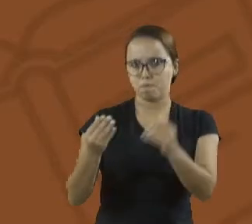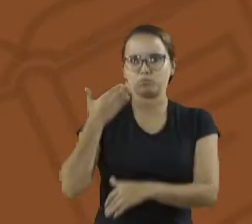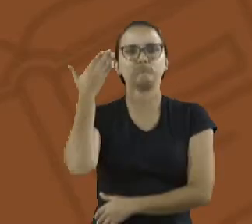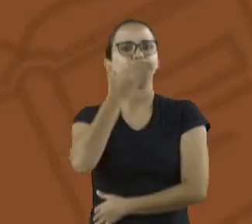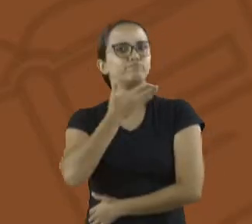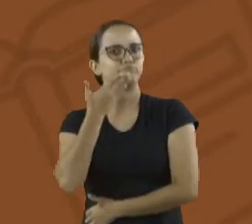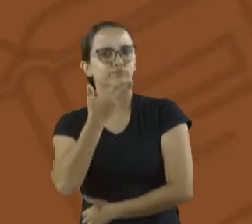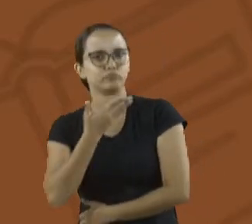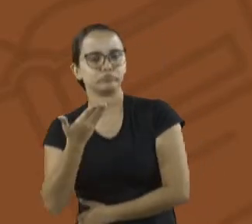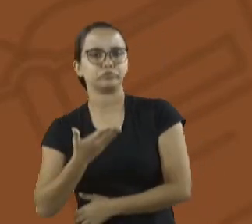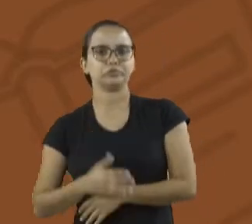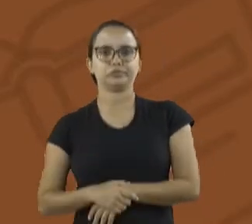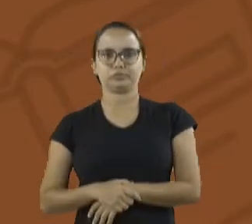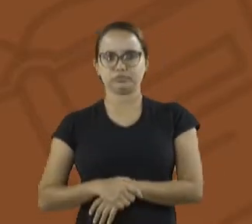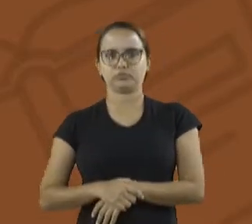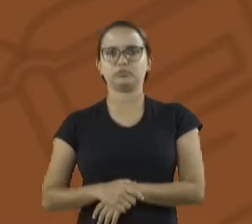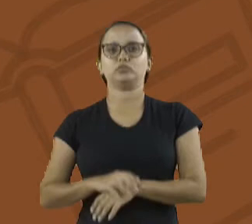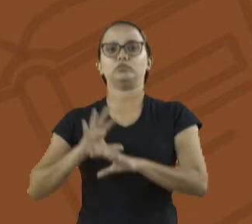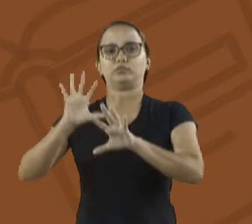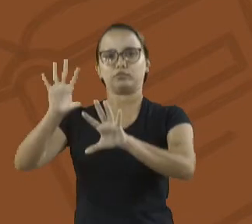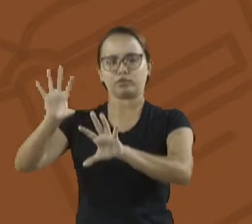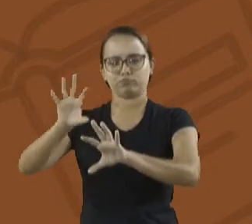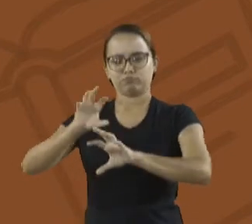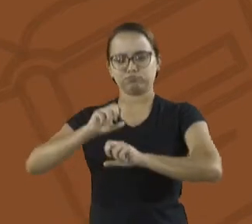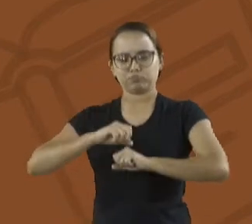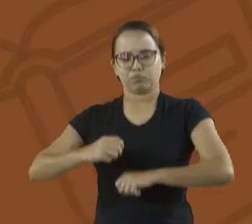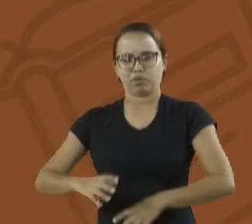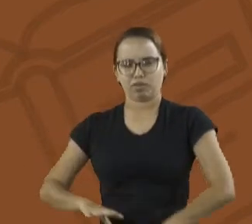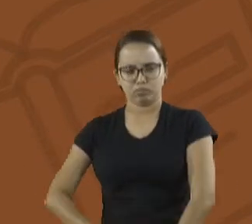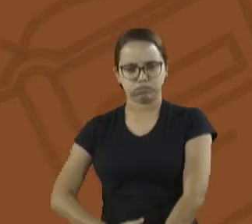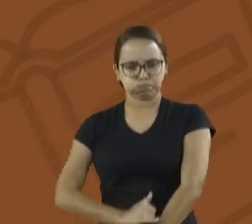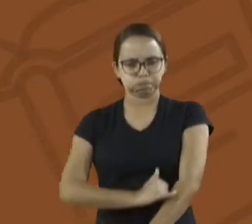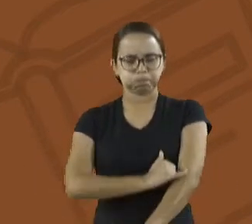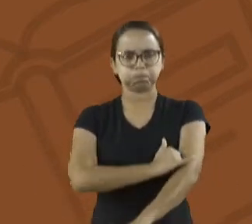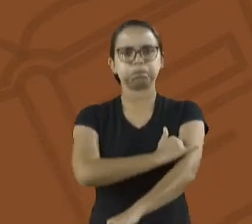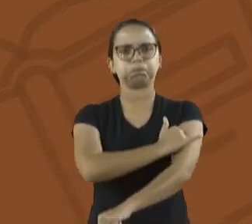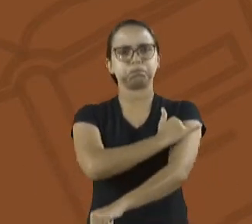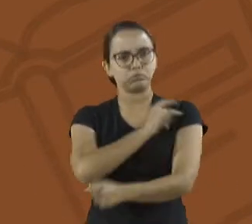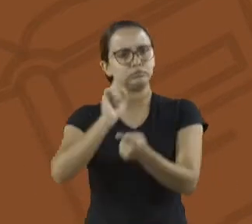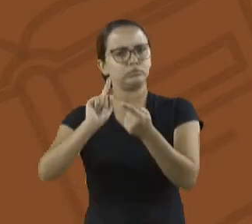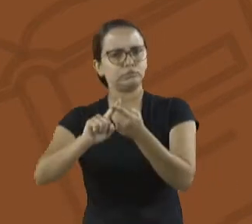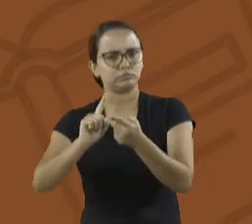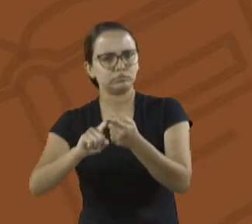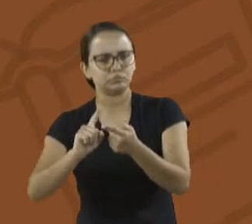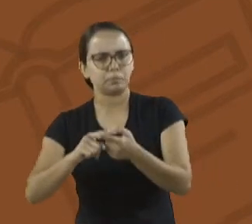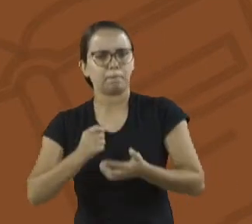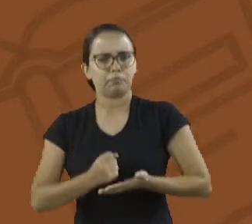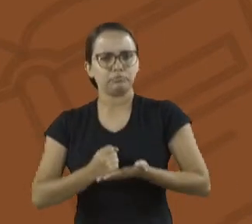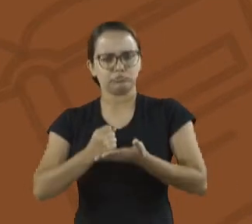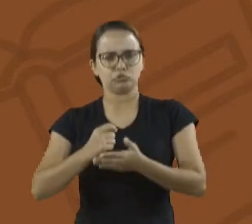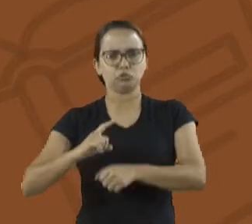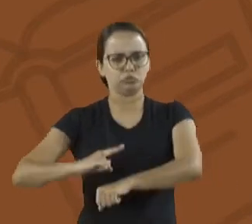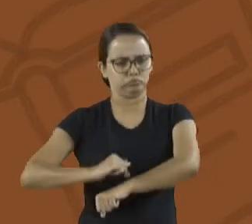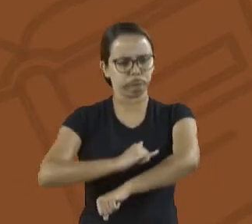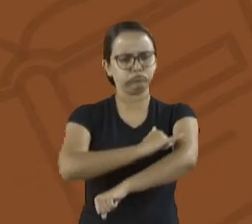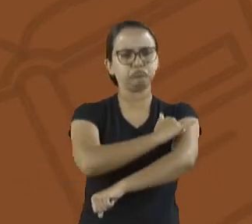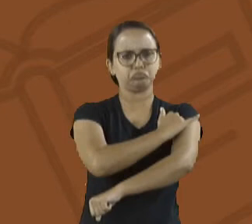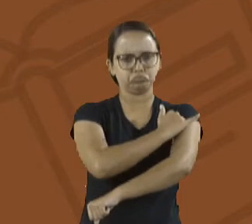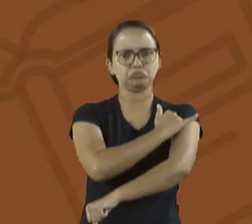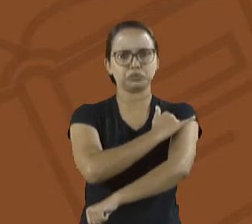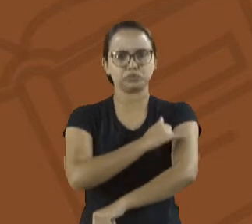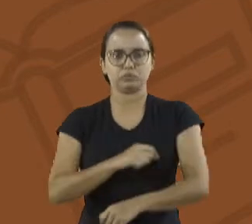açúcares. Isso traz inclusive sobrepeso e os malefícios que o sobrepeso pode nos trazer, né? A